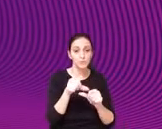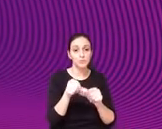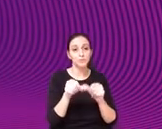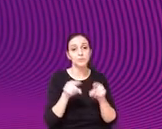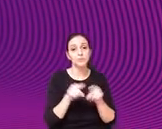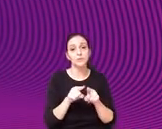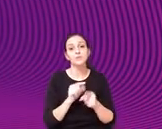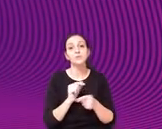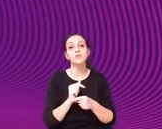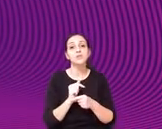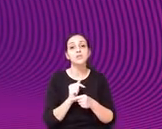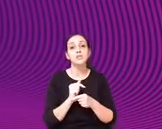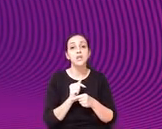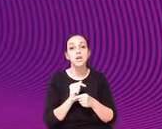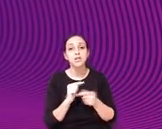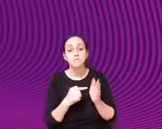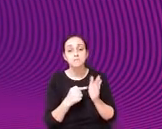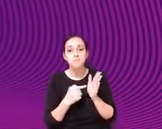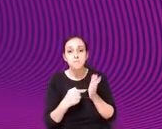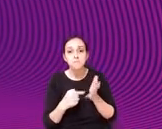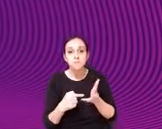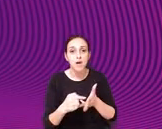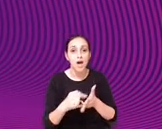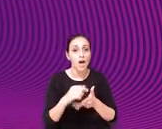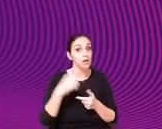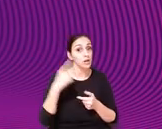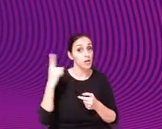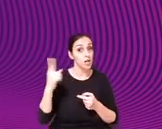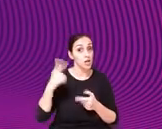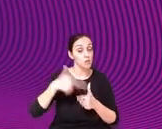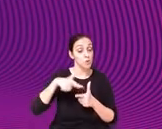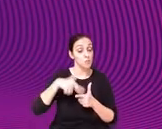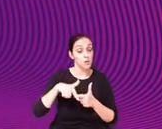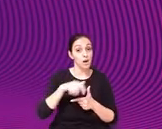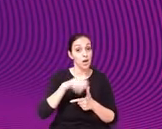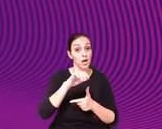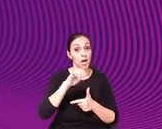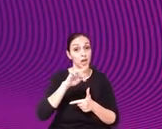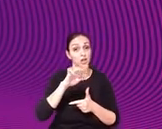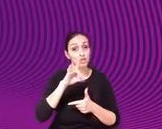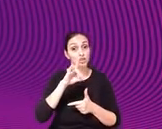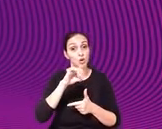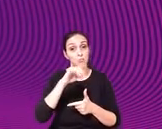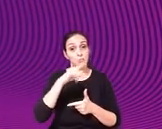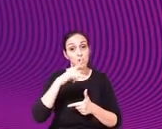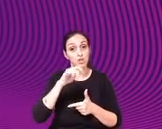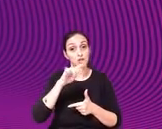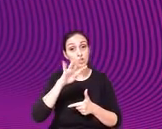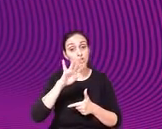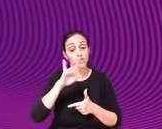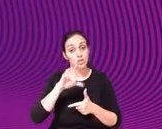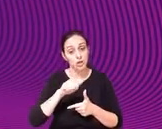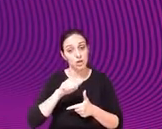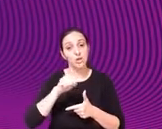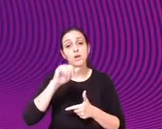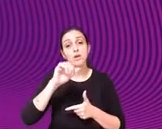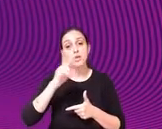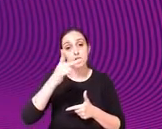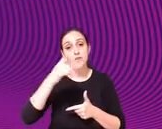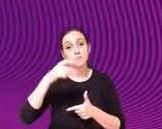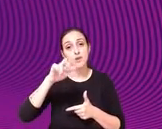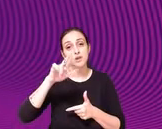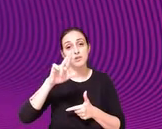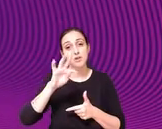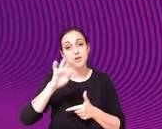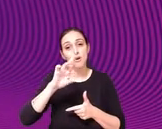sem sinais sugestivos de cardiomiopatia hipertrófica, a princípio, ou déficits segmentares significativos, com